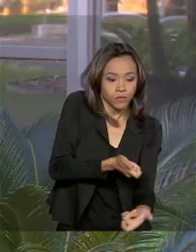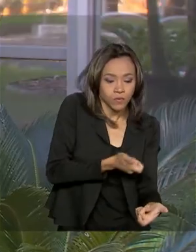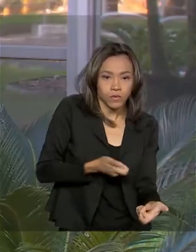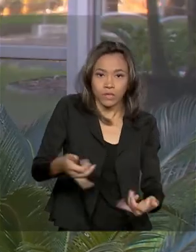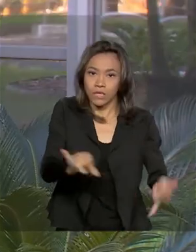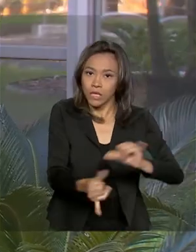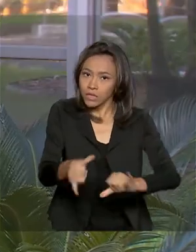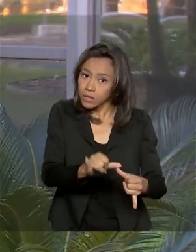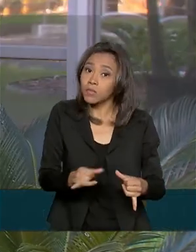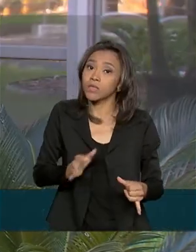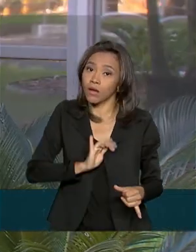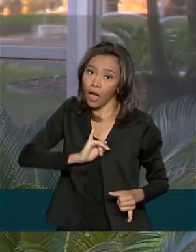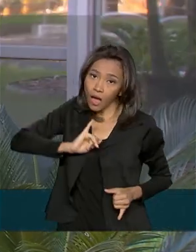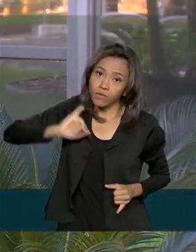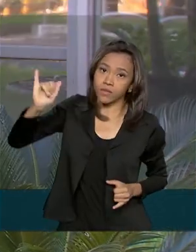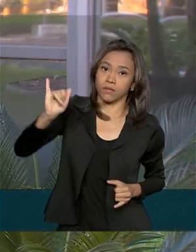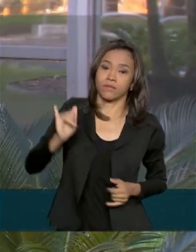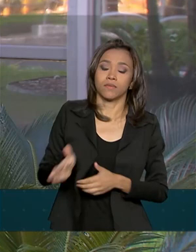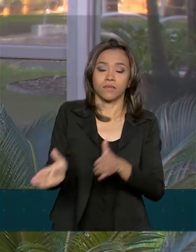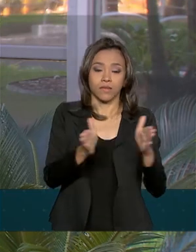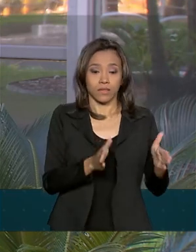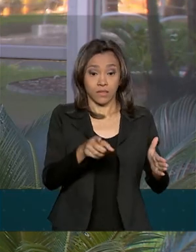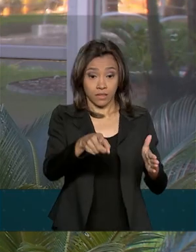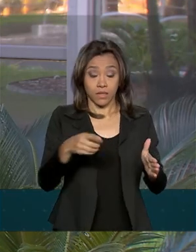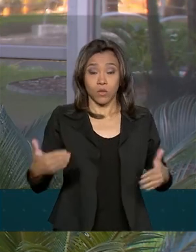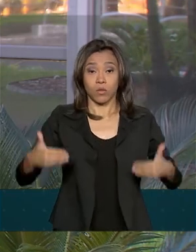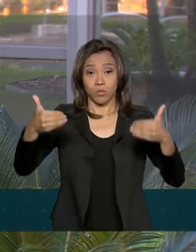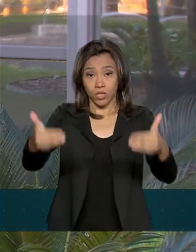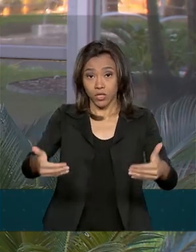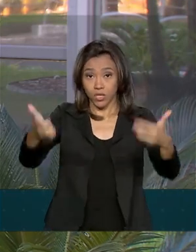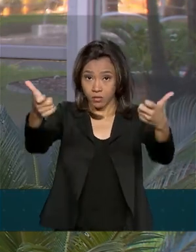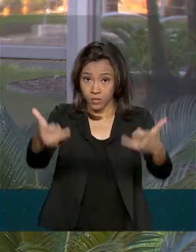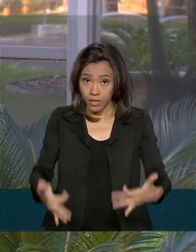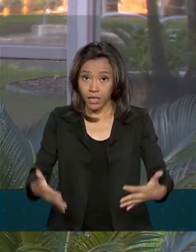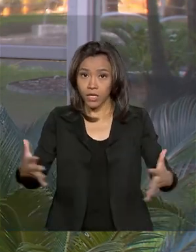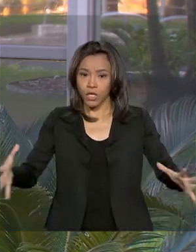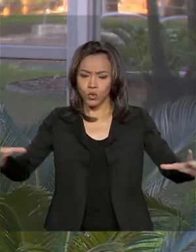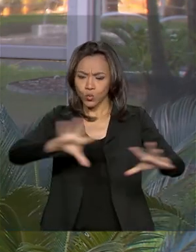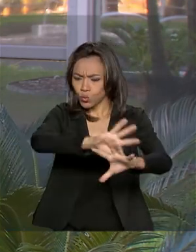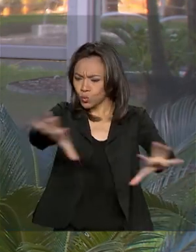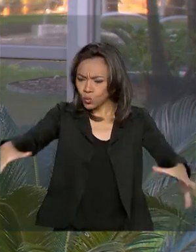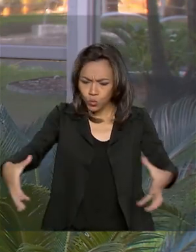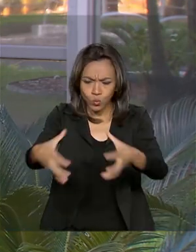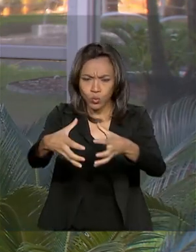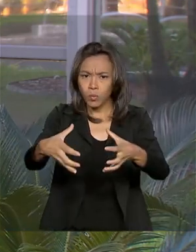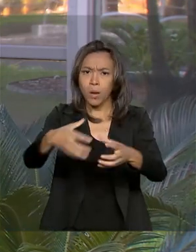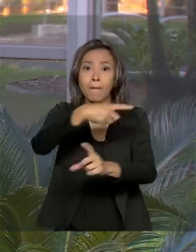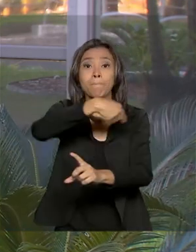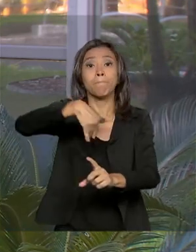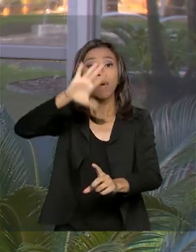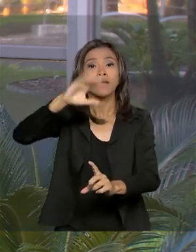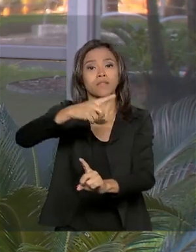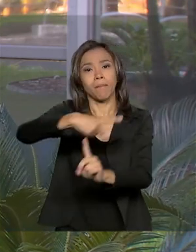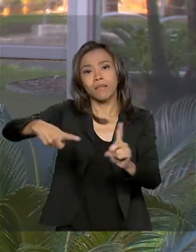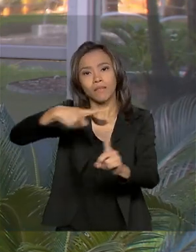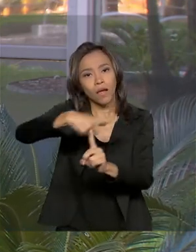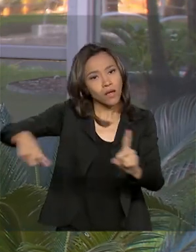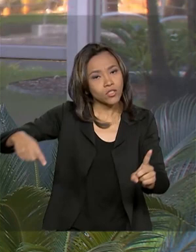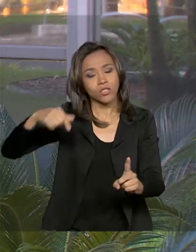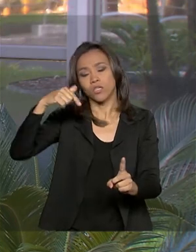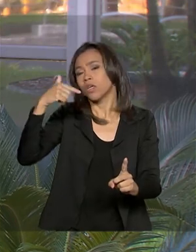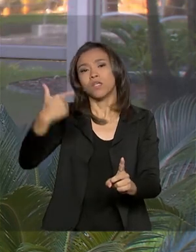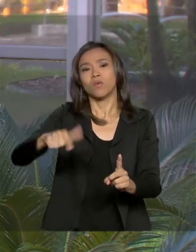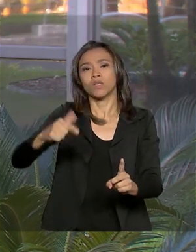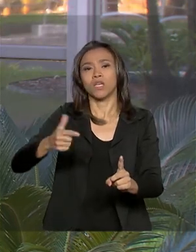Ministério da Agricultura, Pecuária e Abastecimento, do total de produtos analisados, mais da metade não apresentou nenhum resíduo de